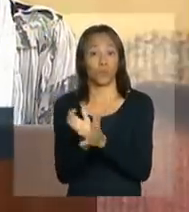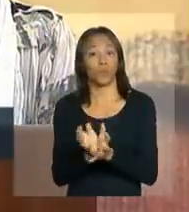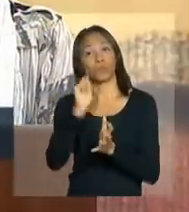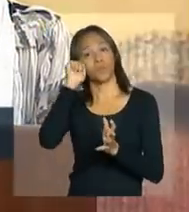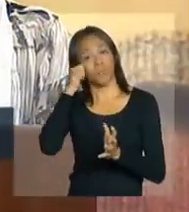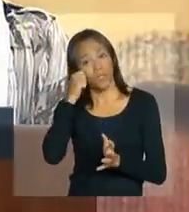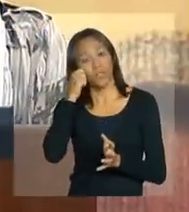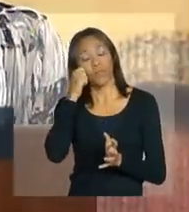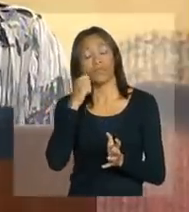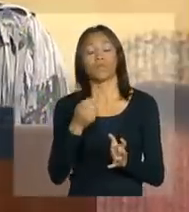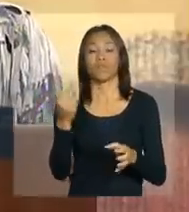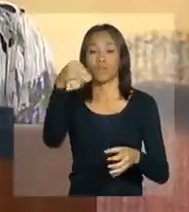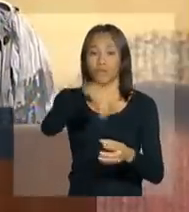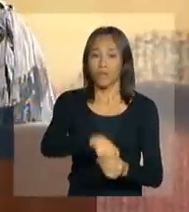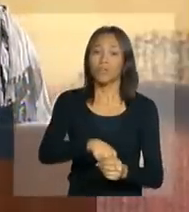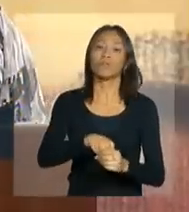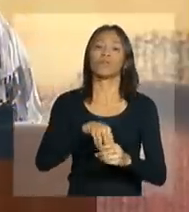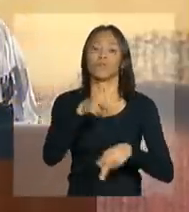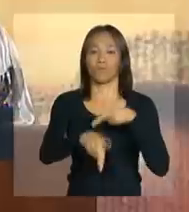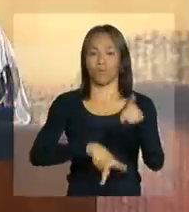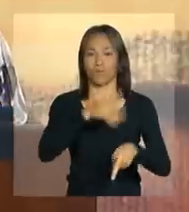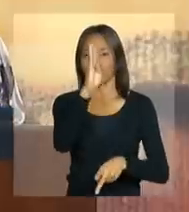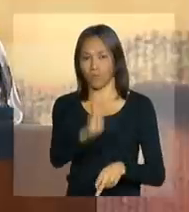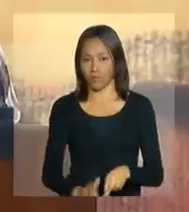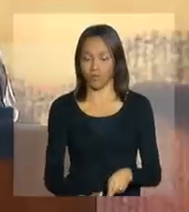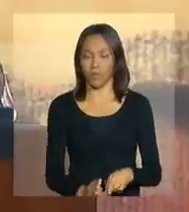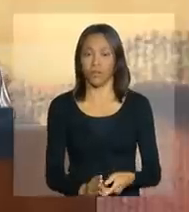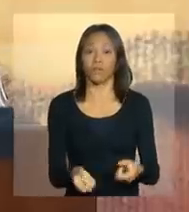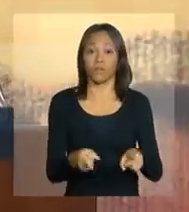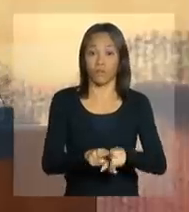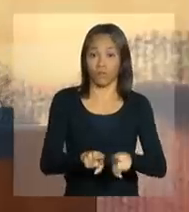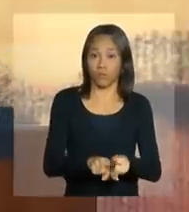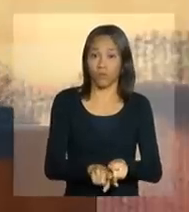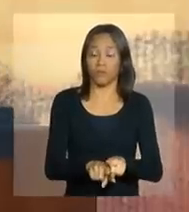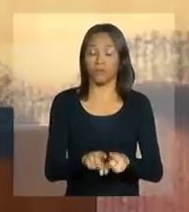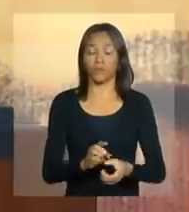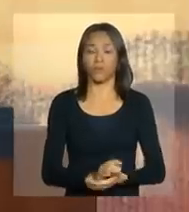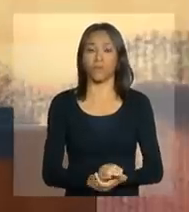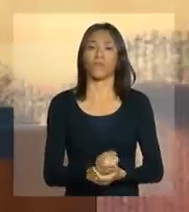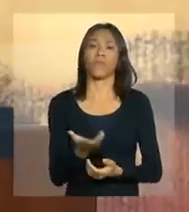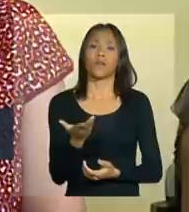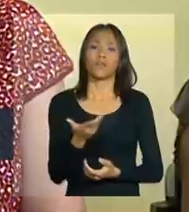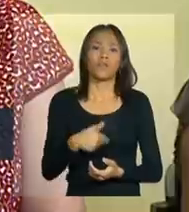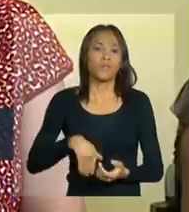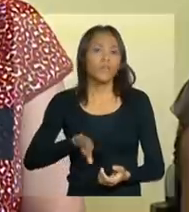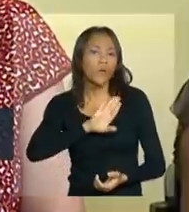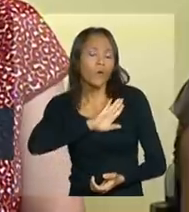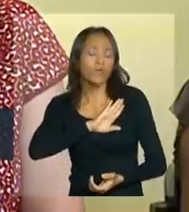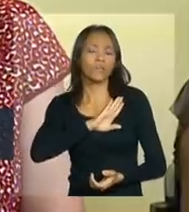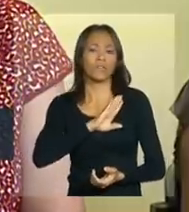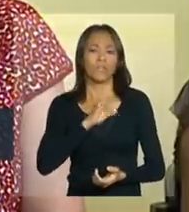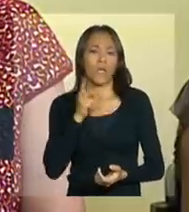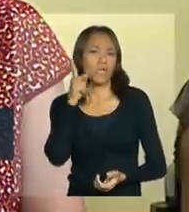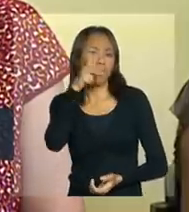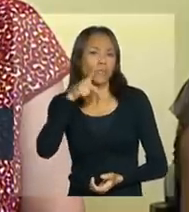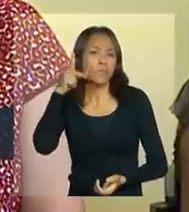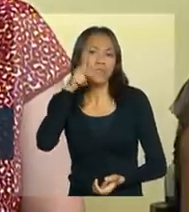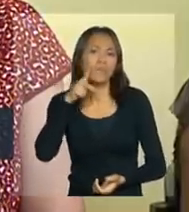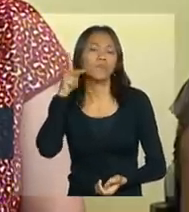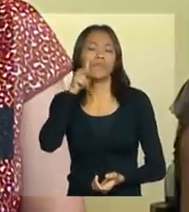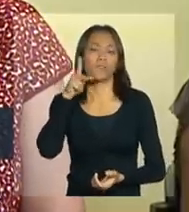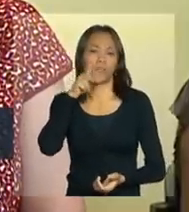nossa população para Além do que se poderia esperar dos efeitos das políticas